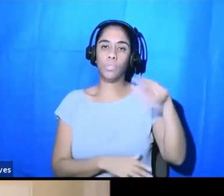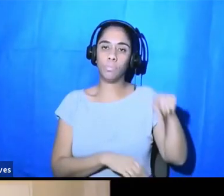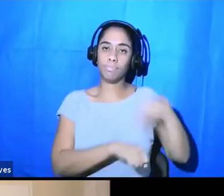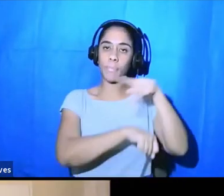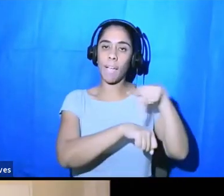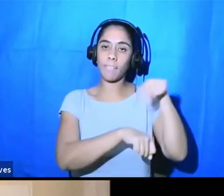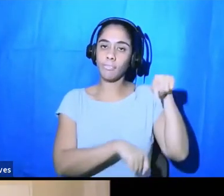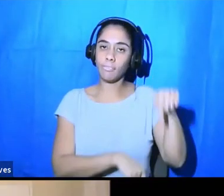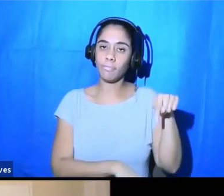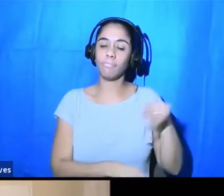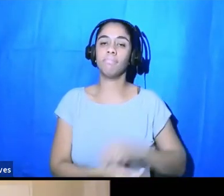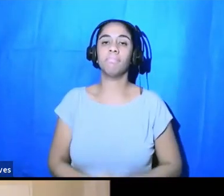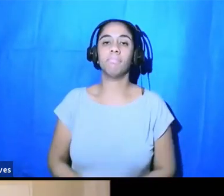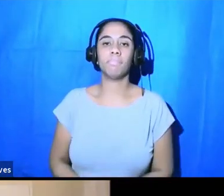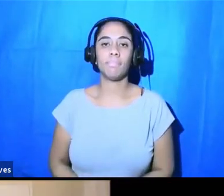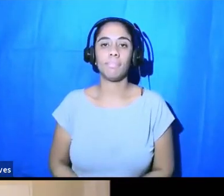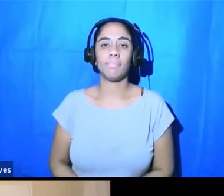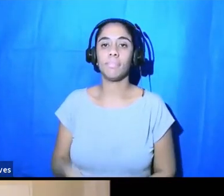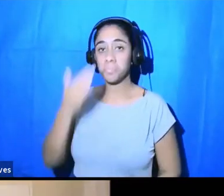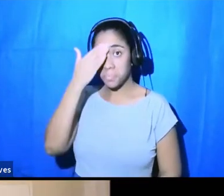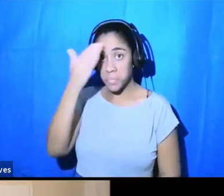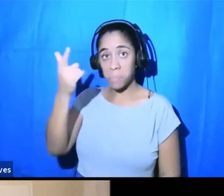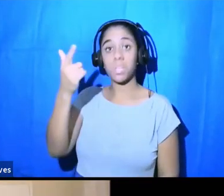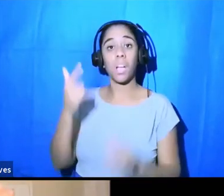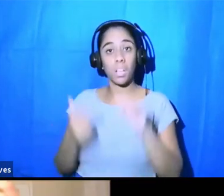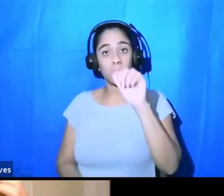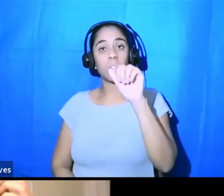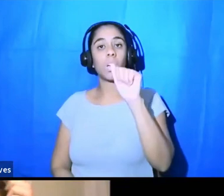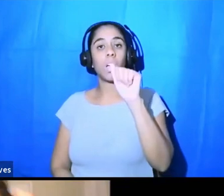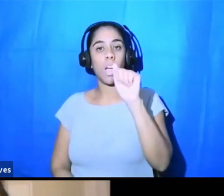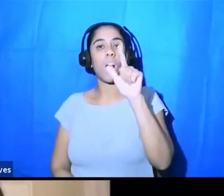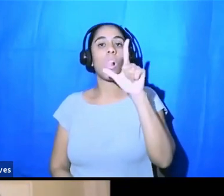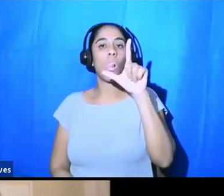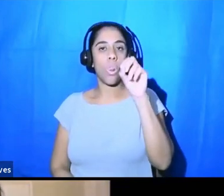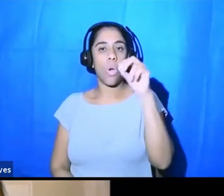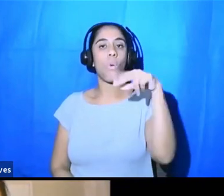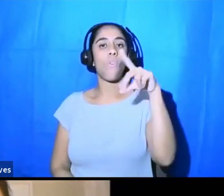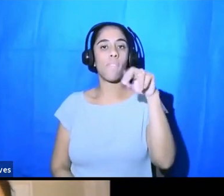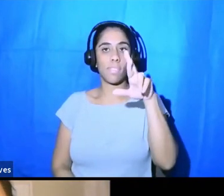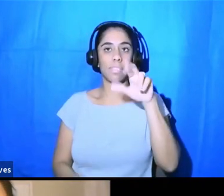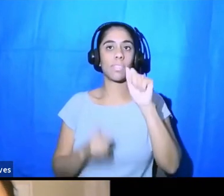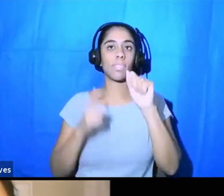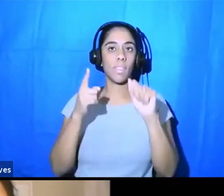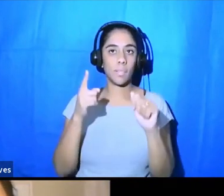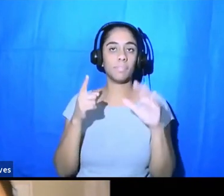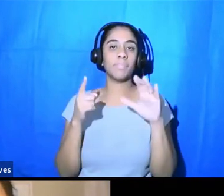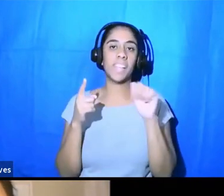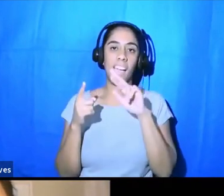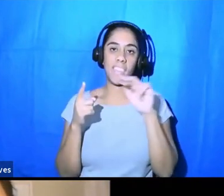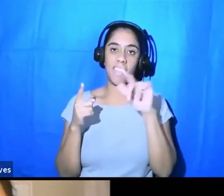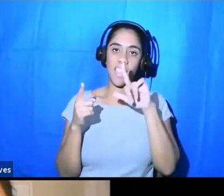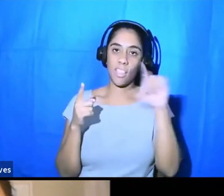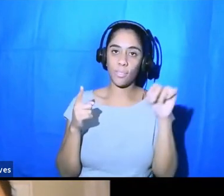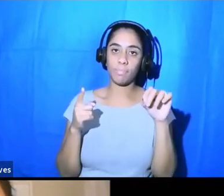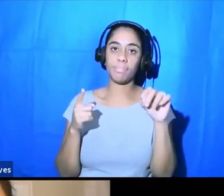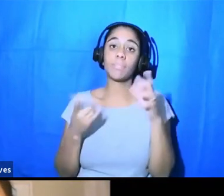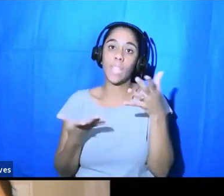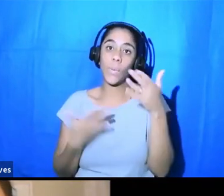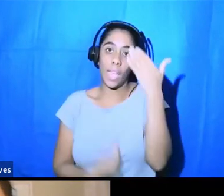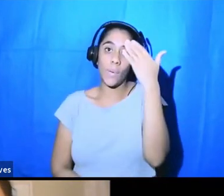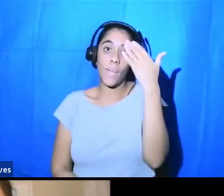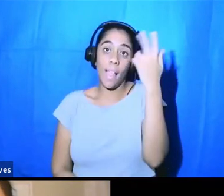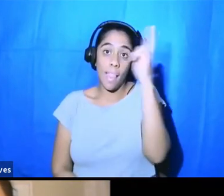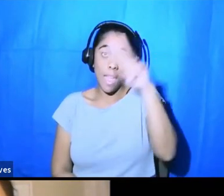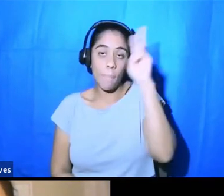Obrigada, Nunda. Eu queria lembrar aqui, gente, que, então, hoje nós temos 77 mulheres e